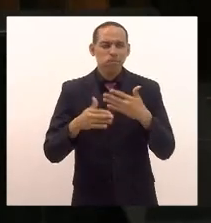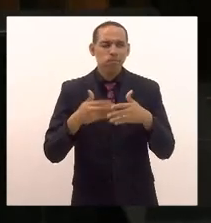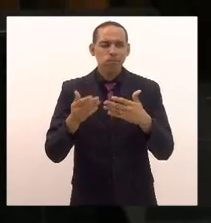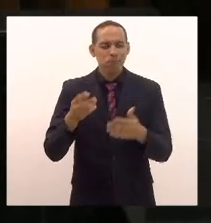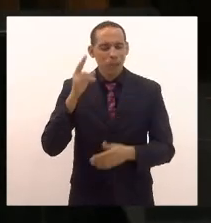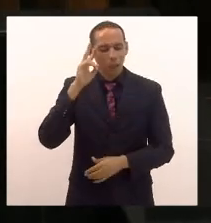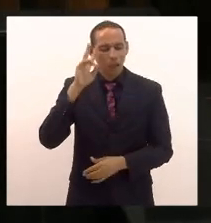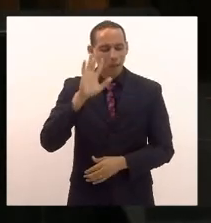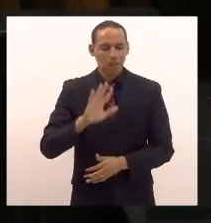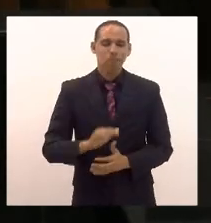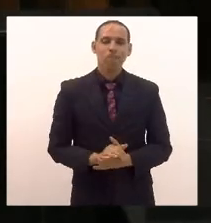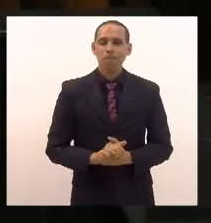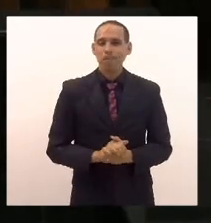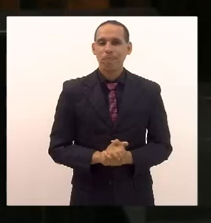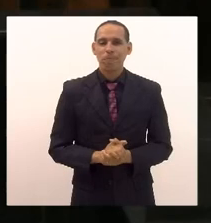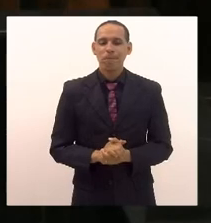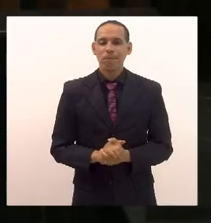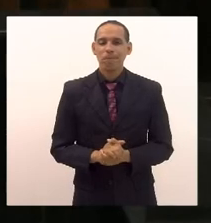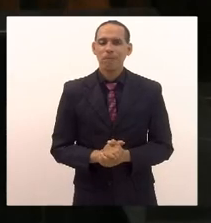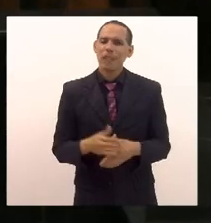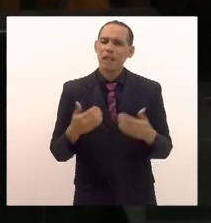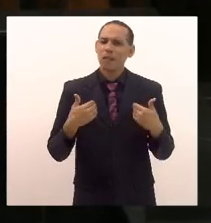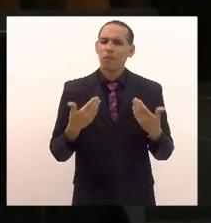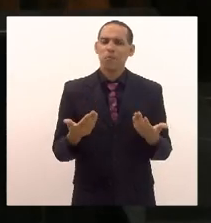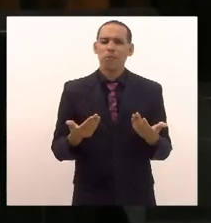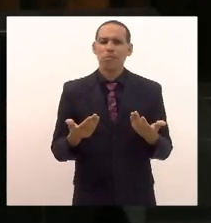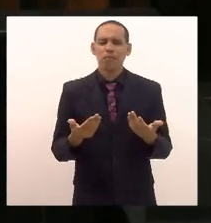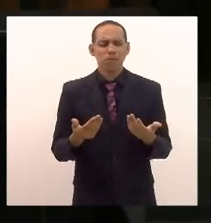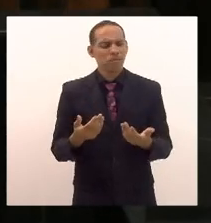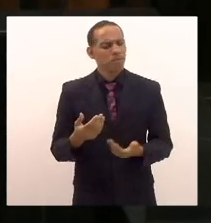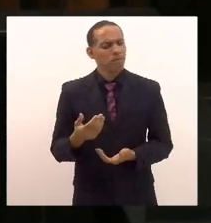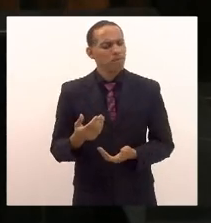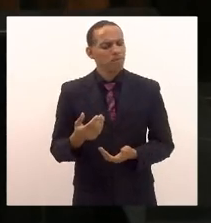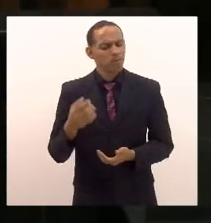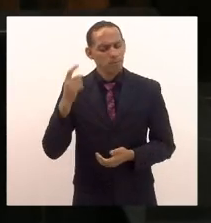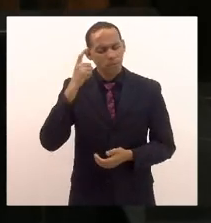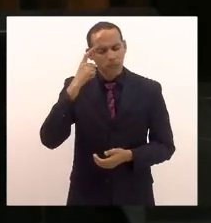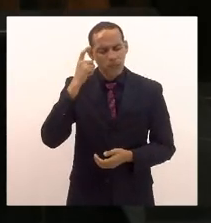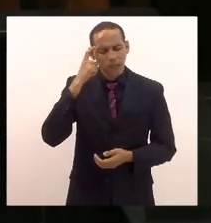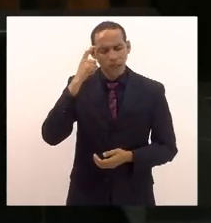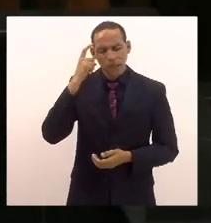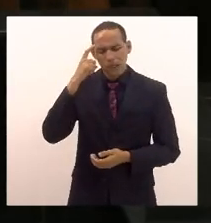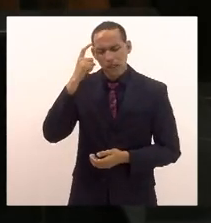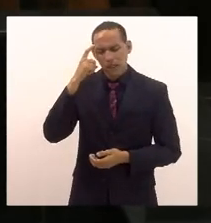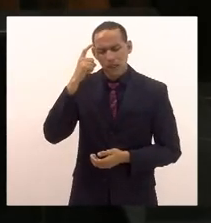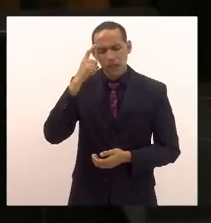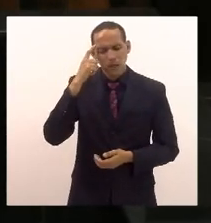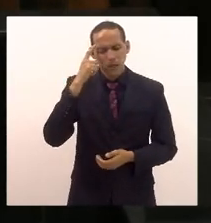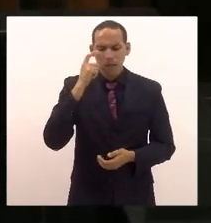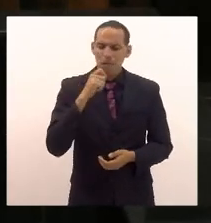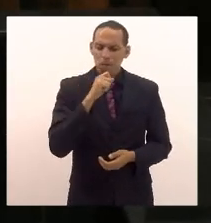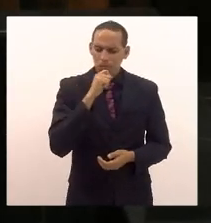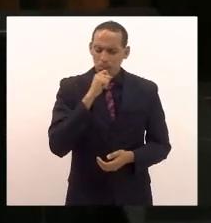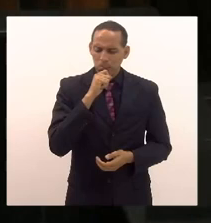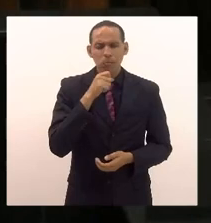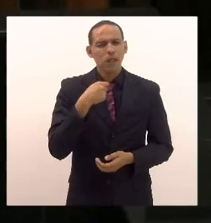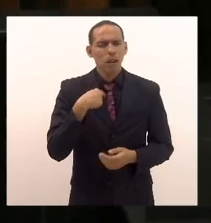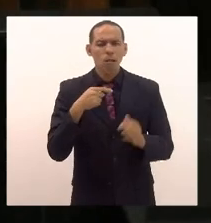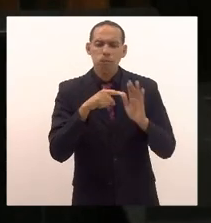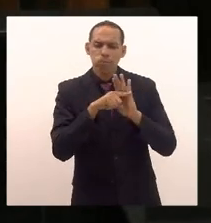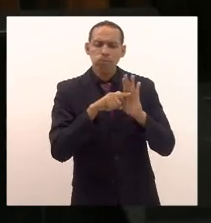aqui eu vou lembrar e fiquei intrigado senhora Presidente e vou formular uma